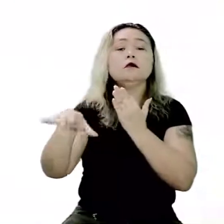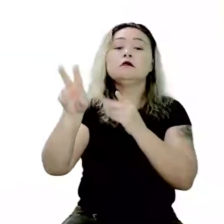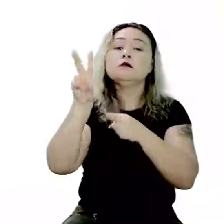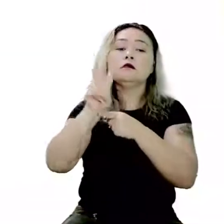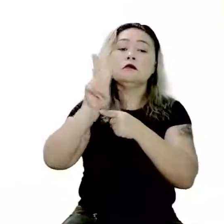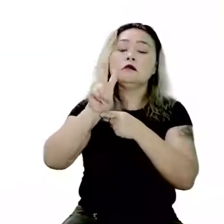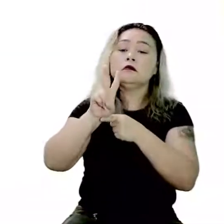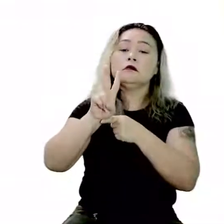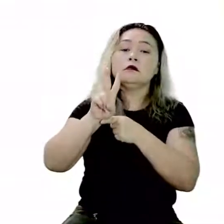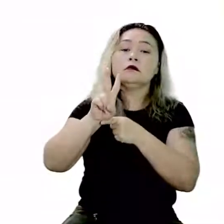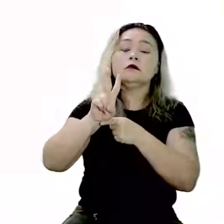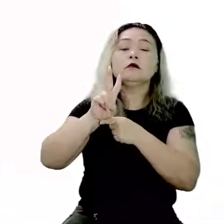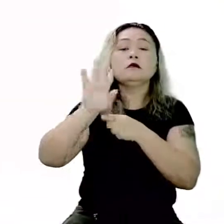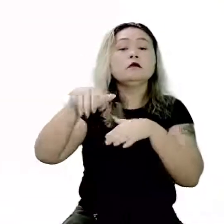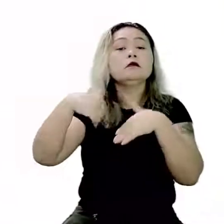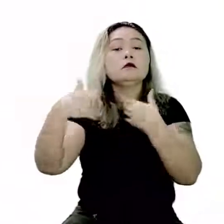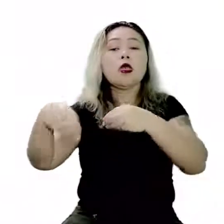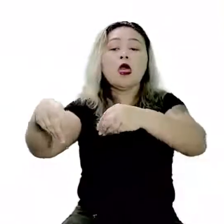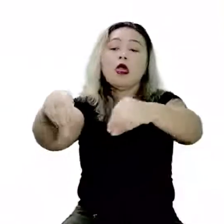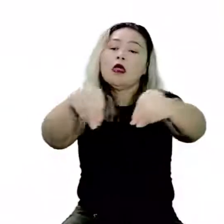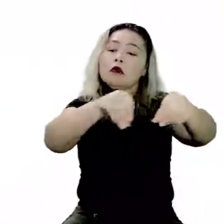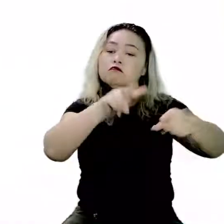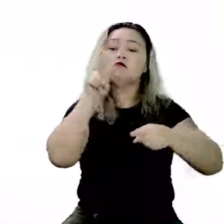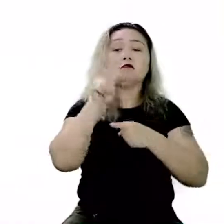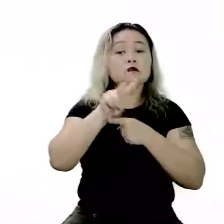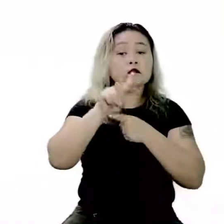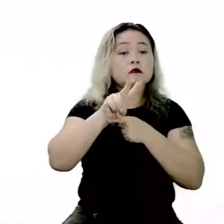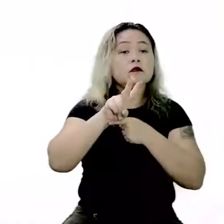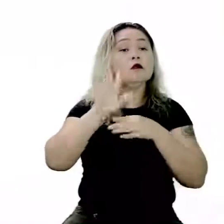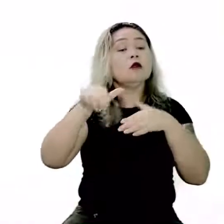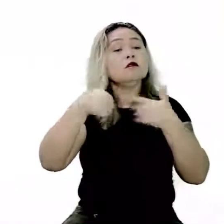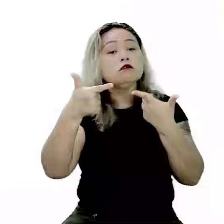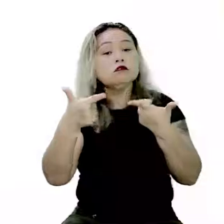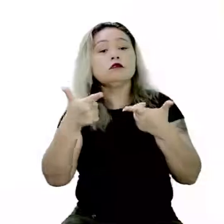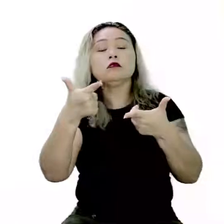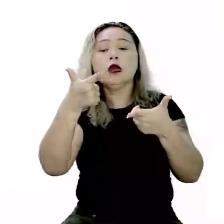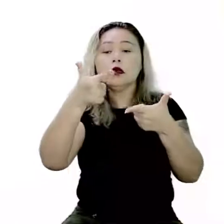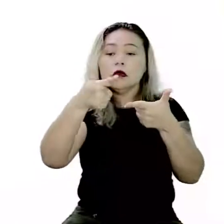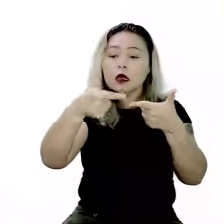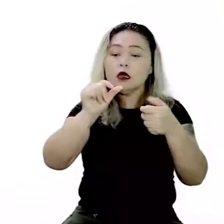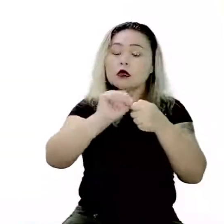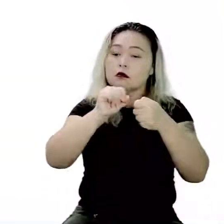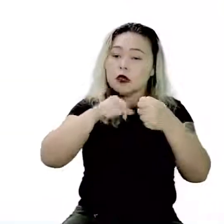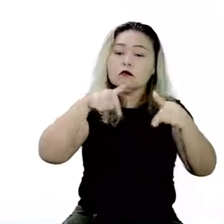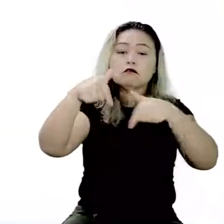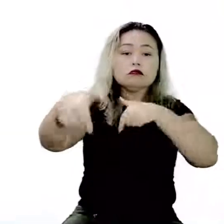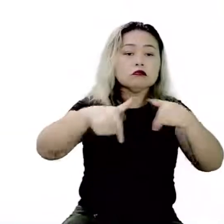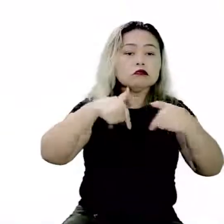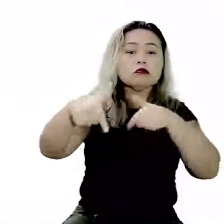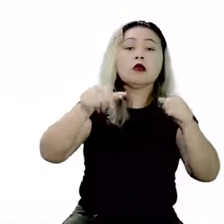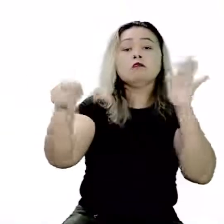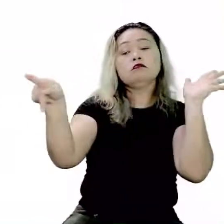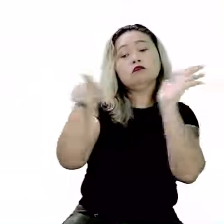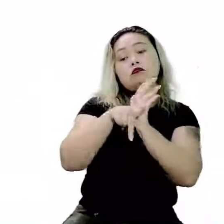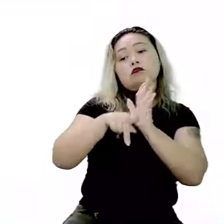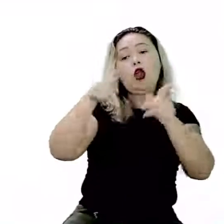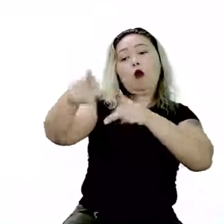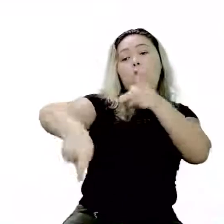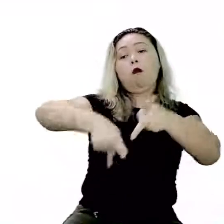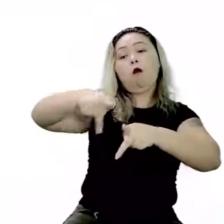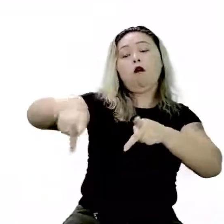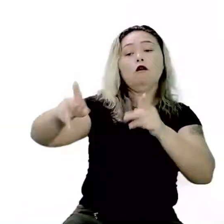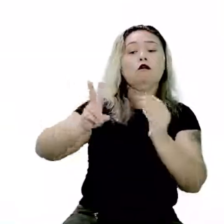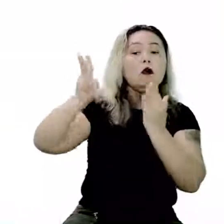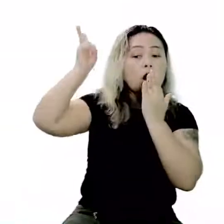de conservação. Entretanto, são áreas protegidas e com atividades desenvolvidas pelos próprios povos indígenas,